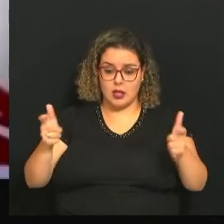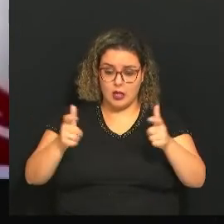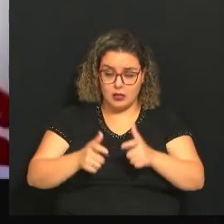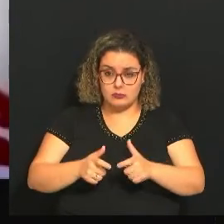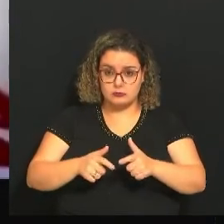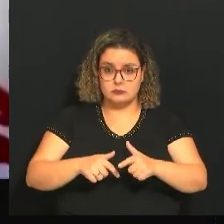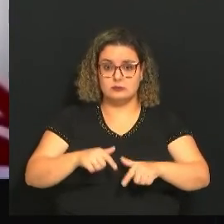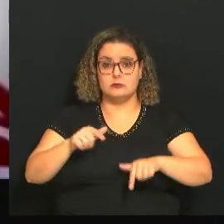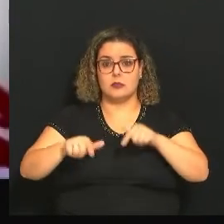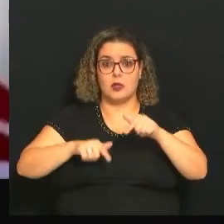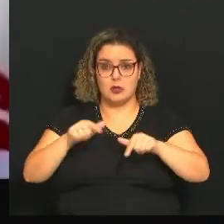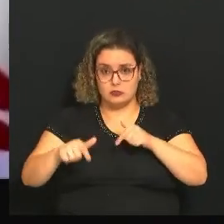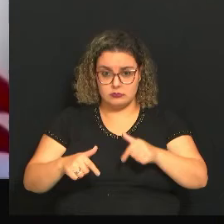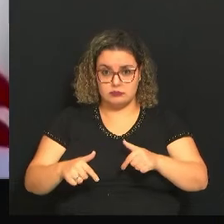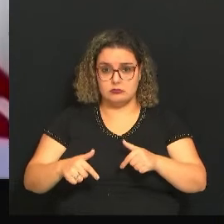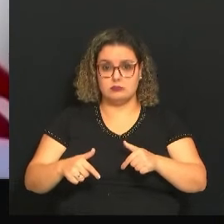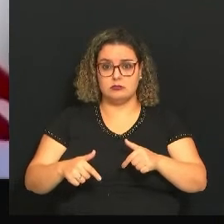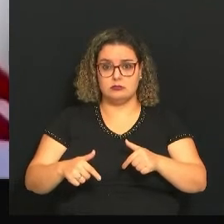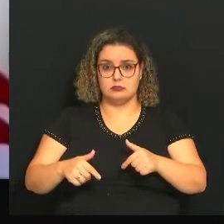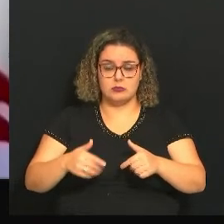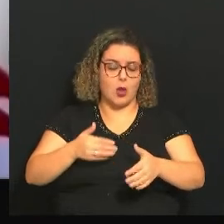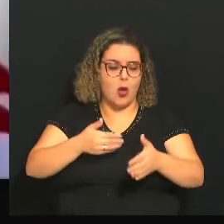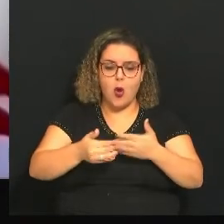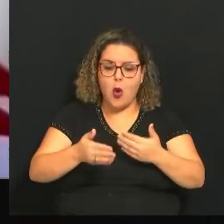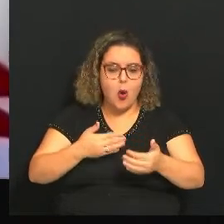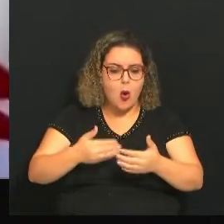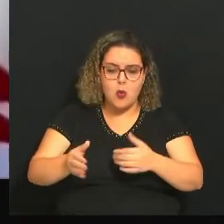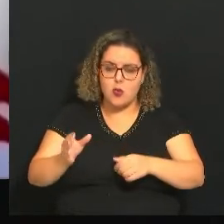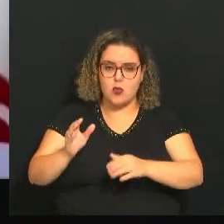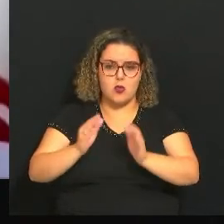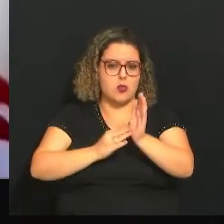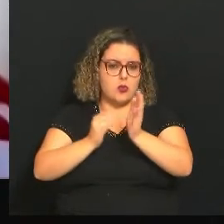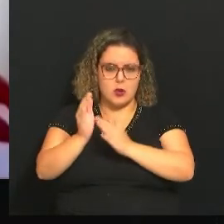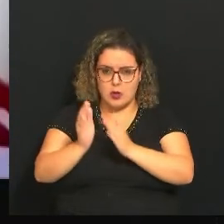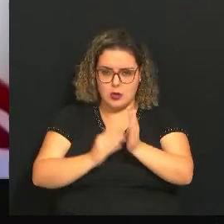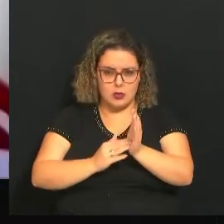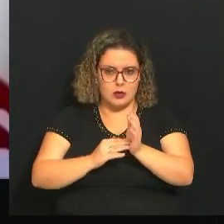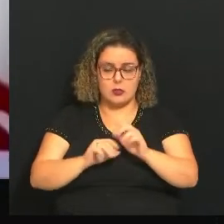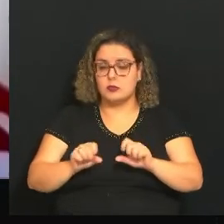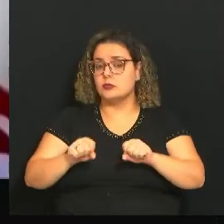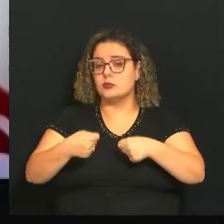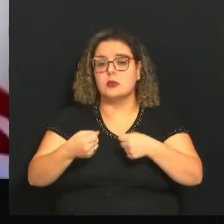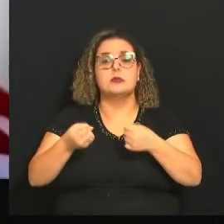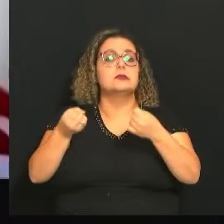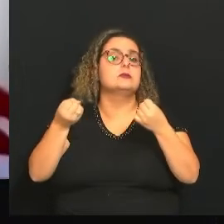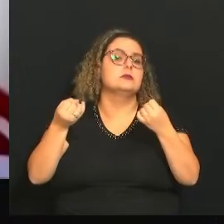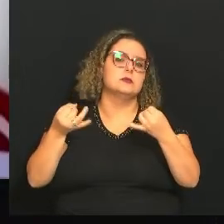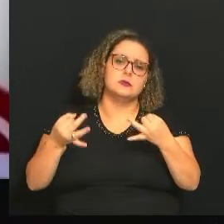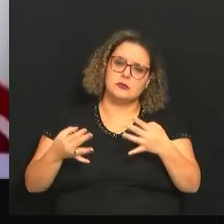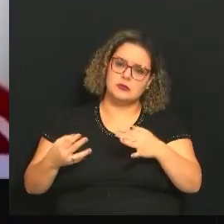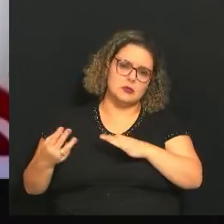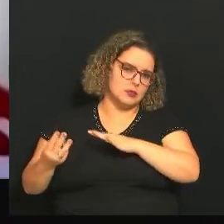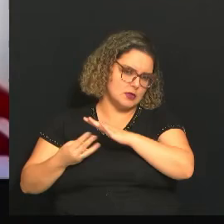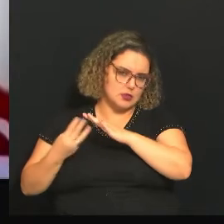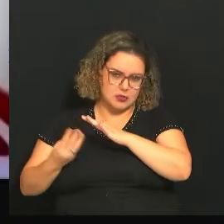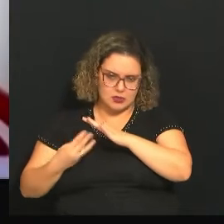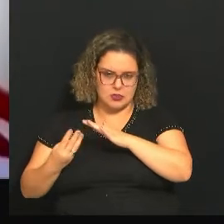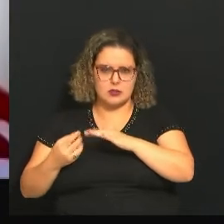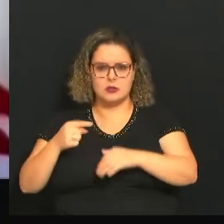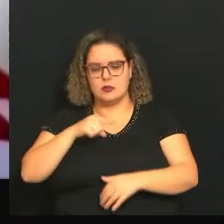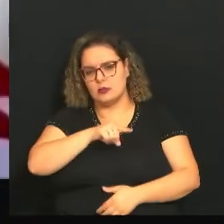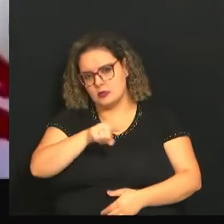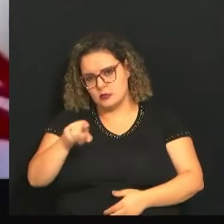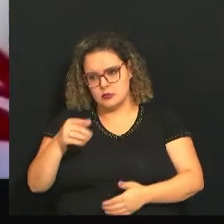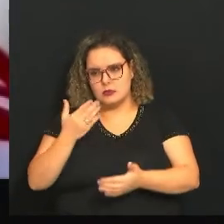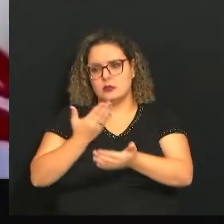e do impedimento de concurso, é só para reforçar essa justificativa da terceirização, que vocês vão estudar isso, e